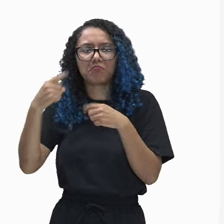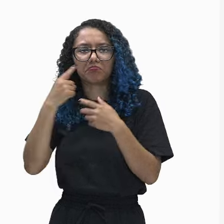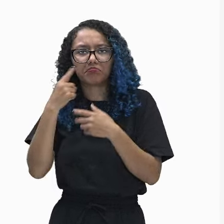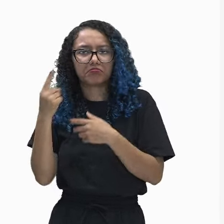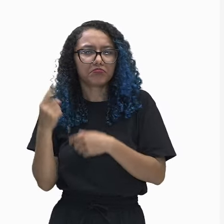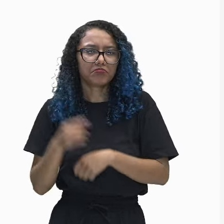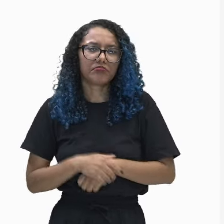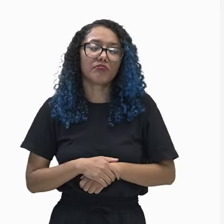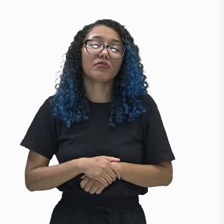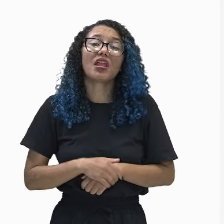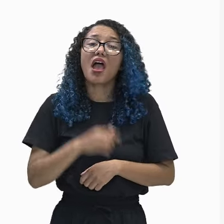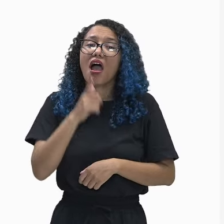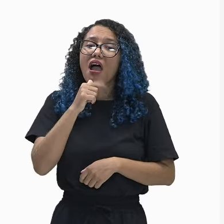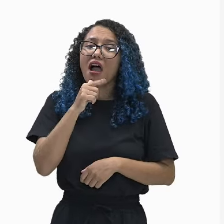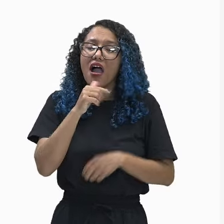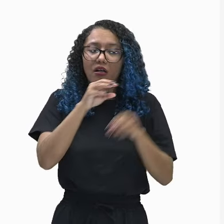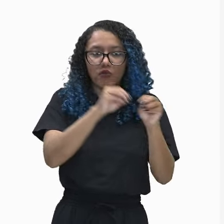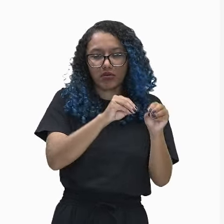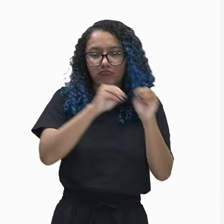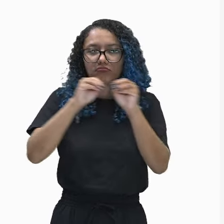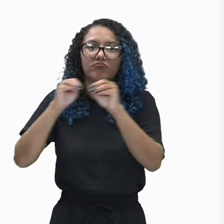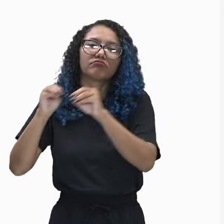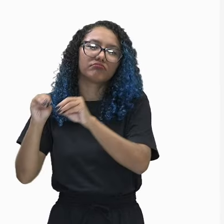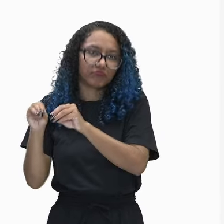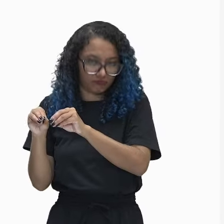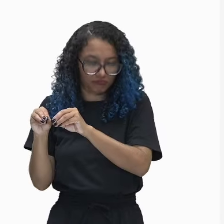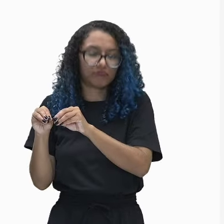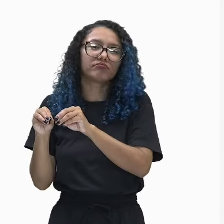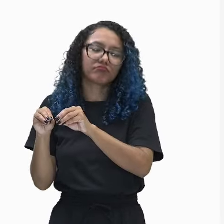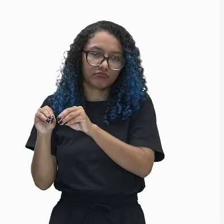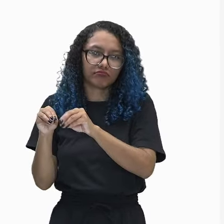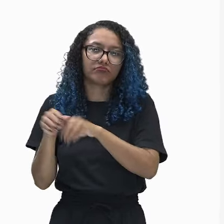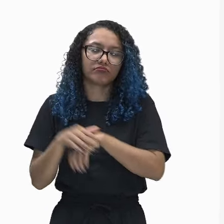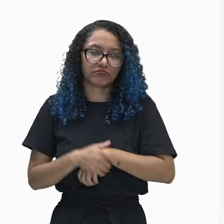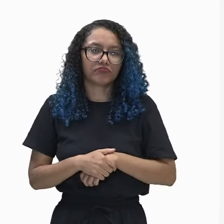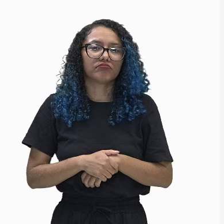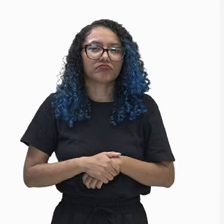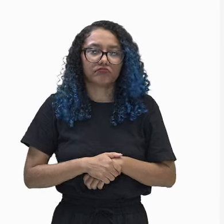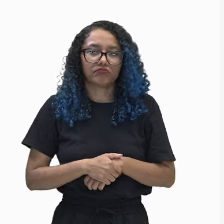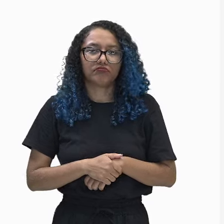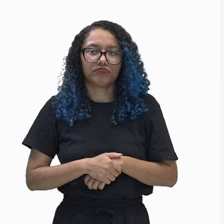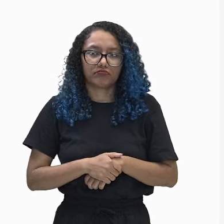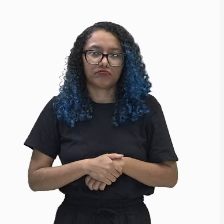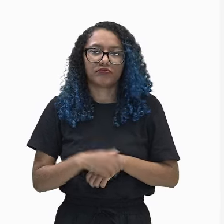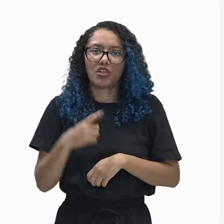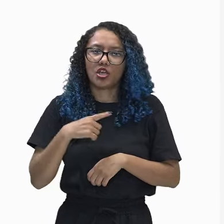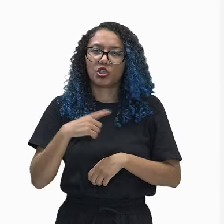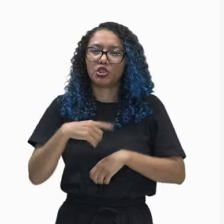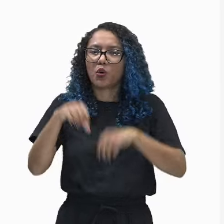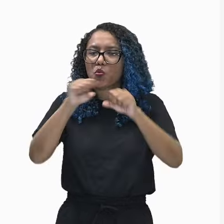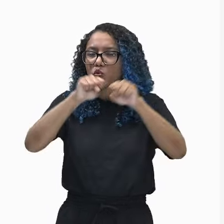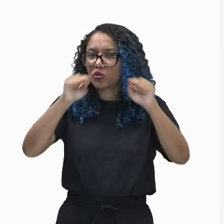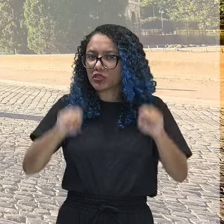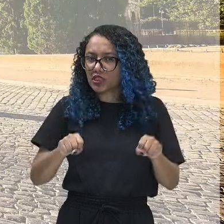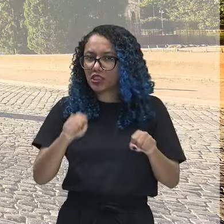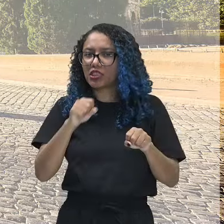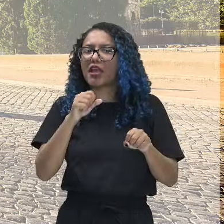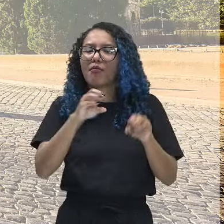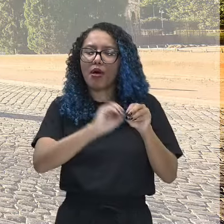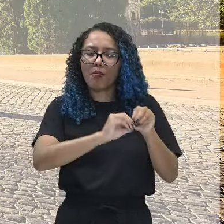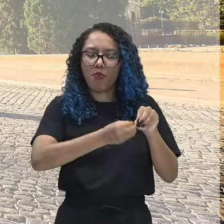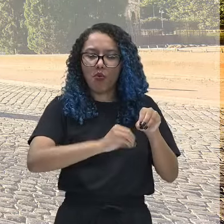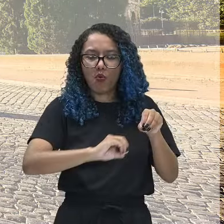água de um local para o outro. Gente, existia todo um sistema de encanamento,